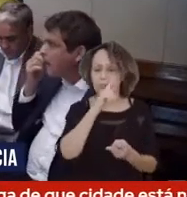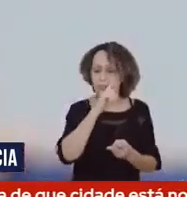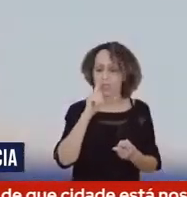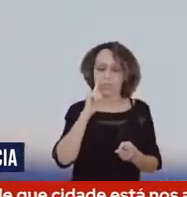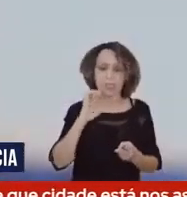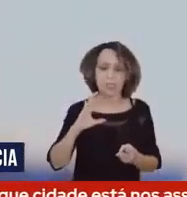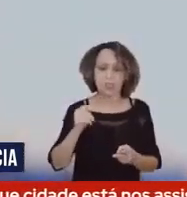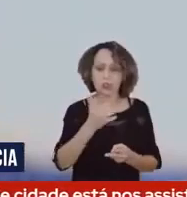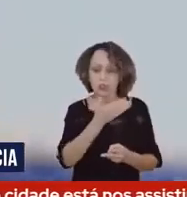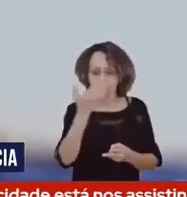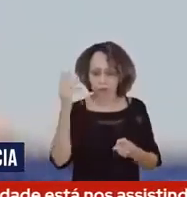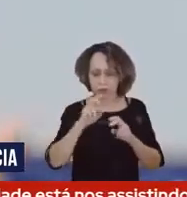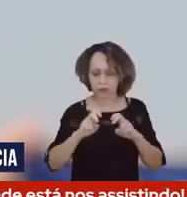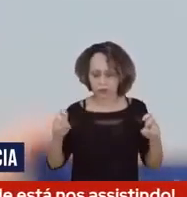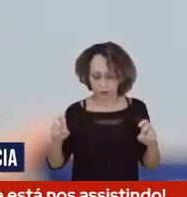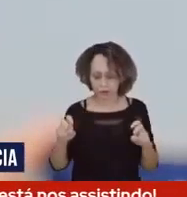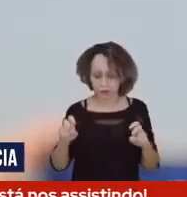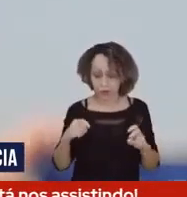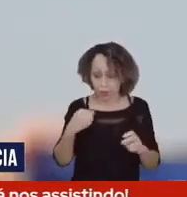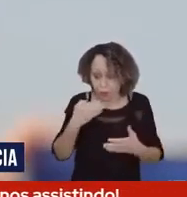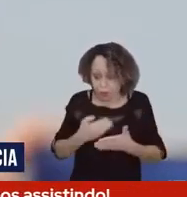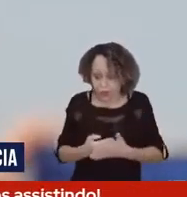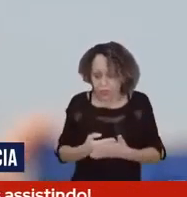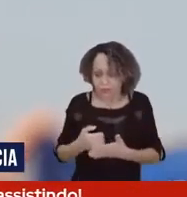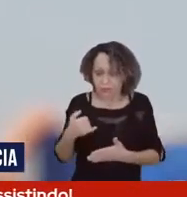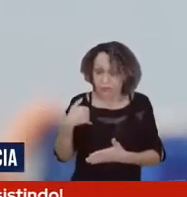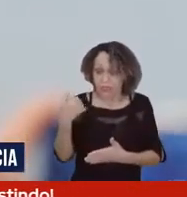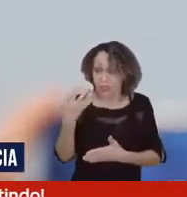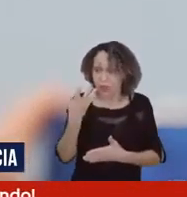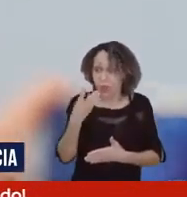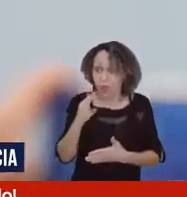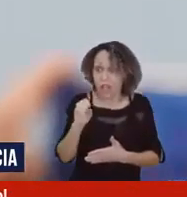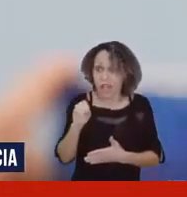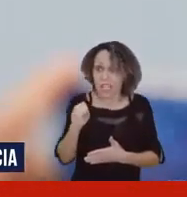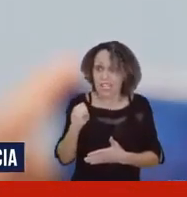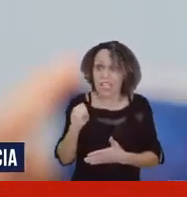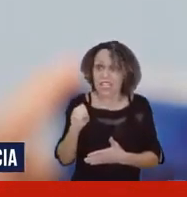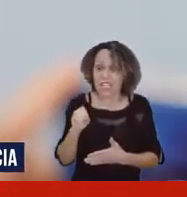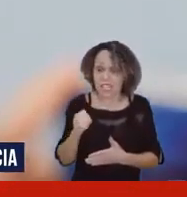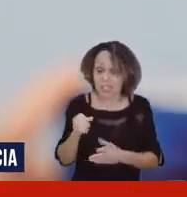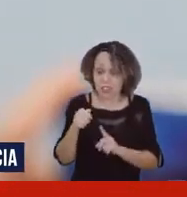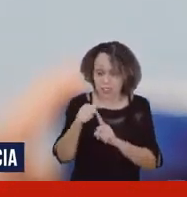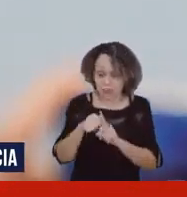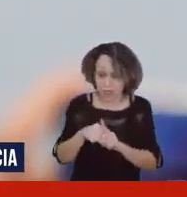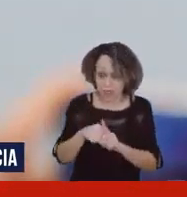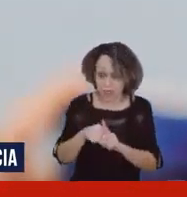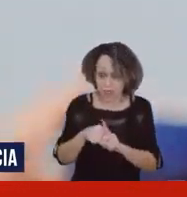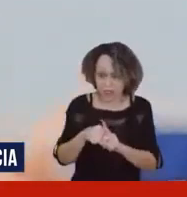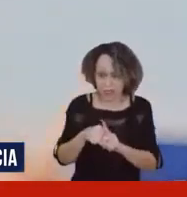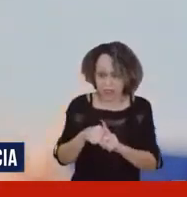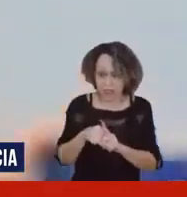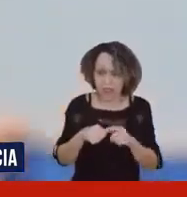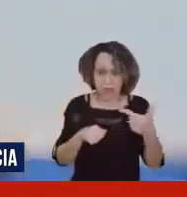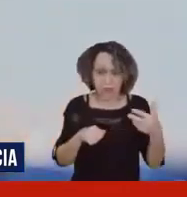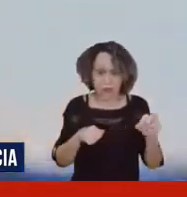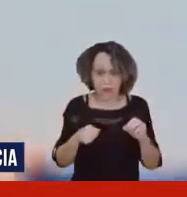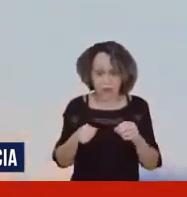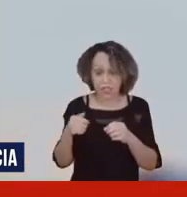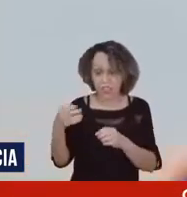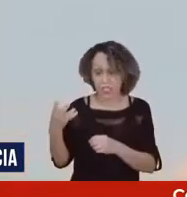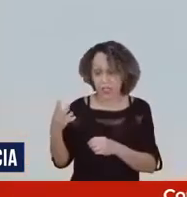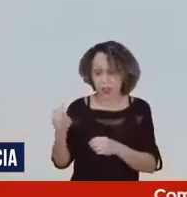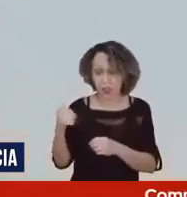40 anos esse mês. 20 desses anos foi na Petrobras. Eu entrei no fim de